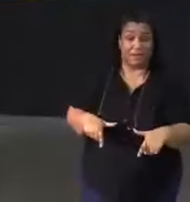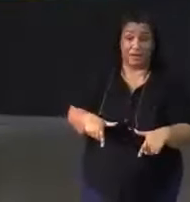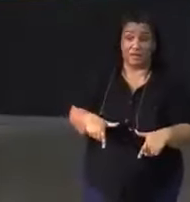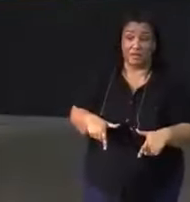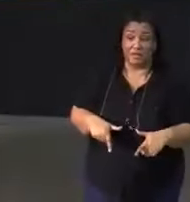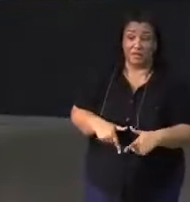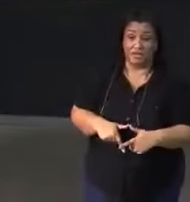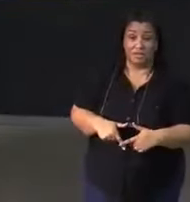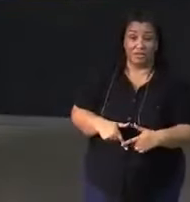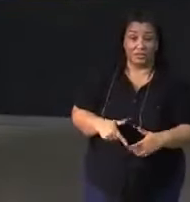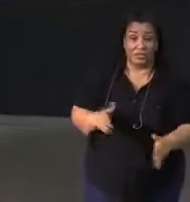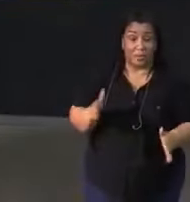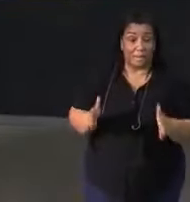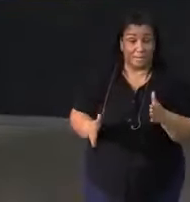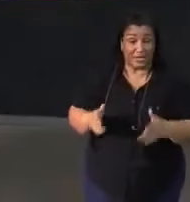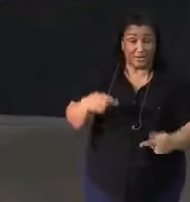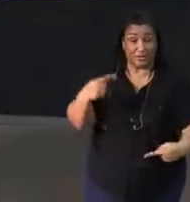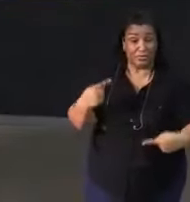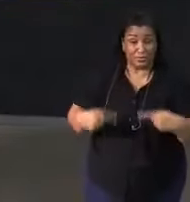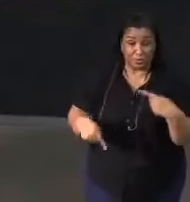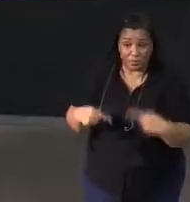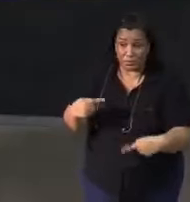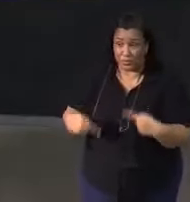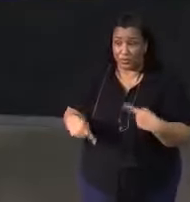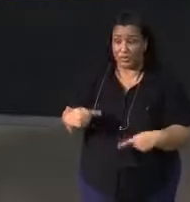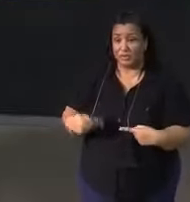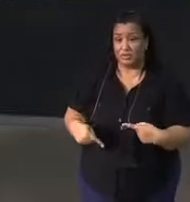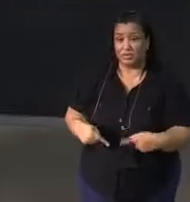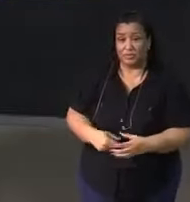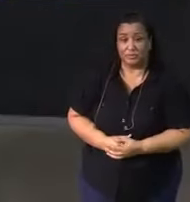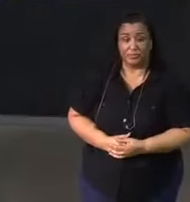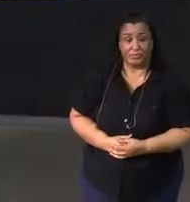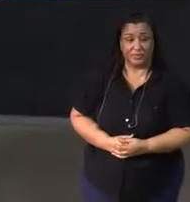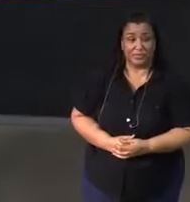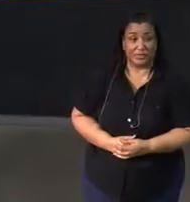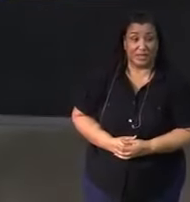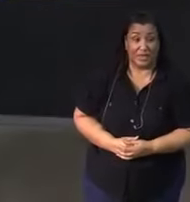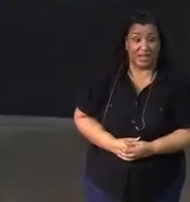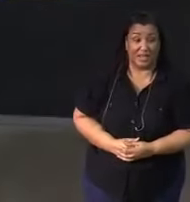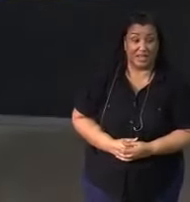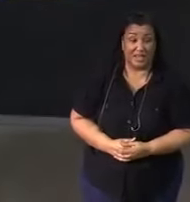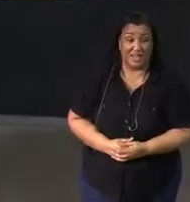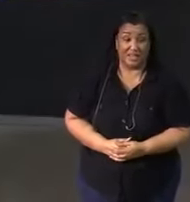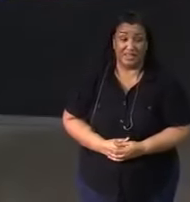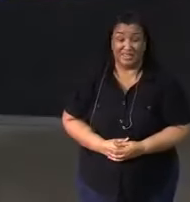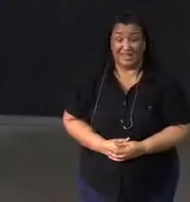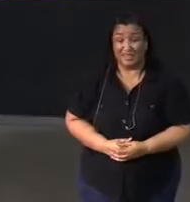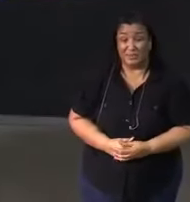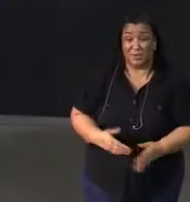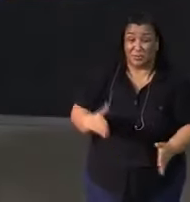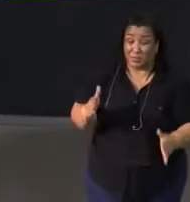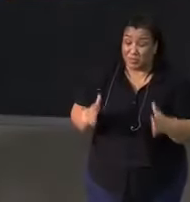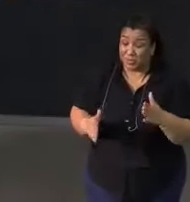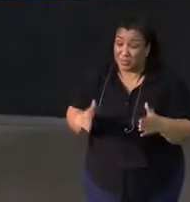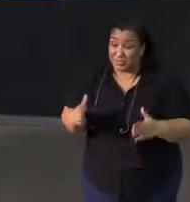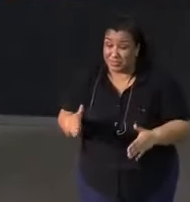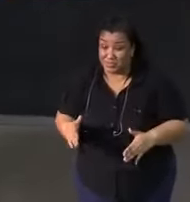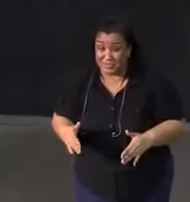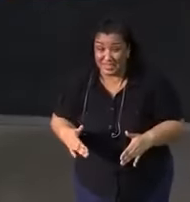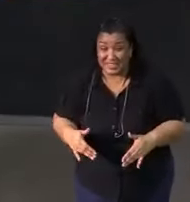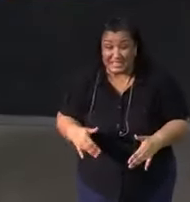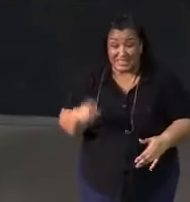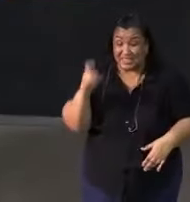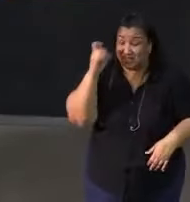a época de política, cara. Nossa, um tempo para mim doloroso, eu tenho